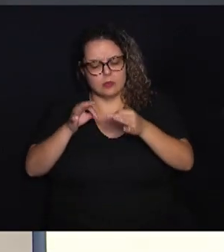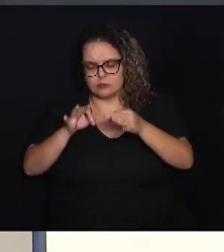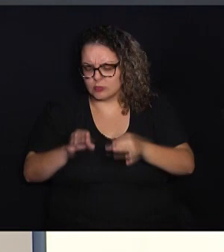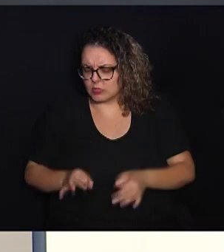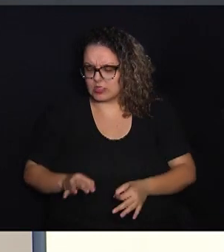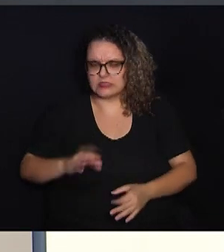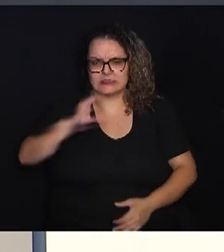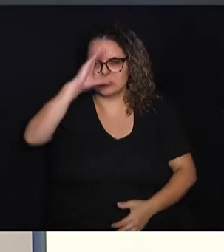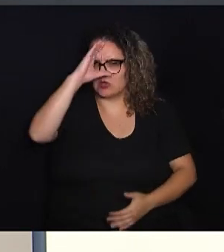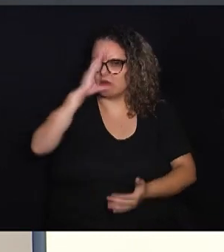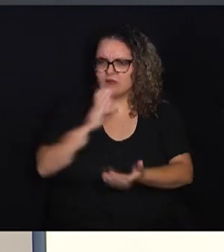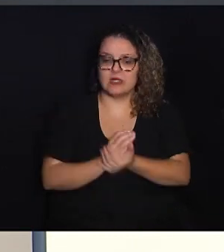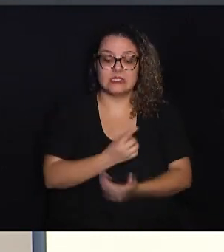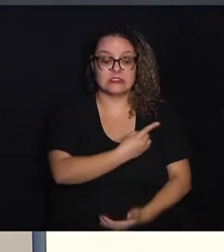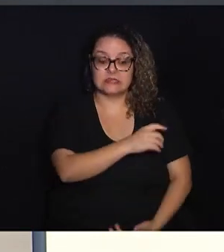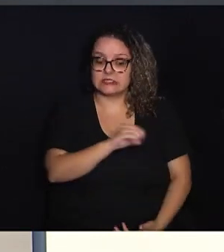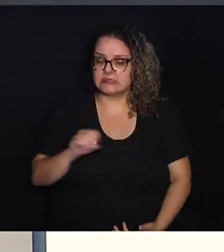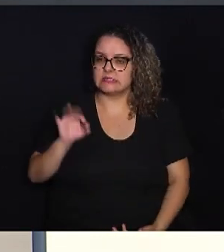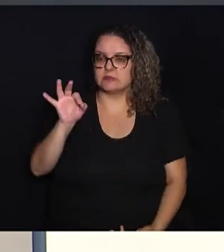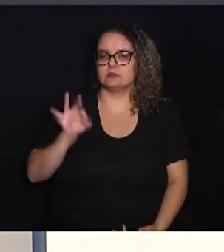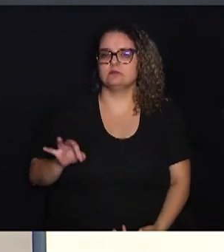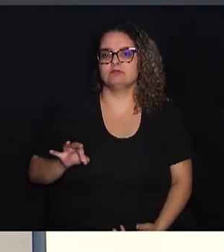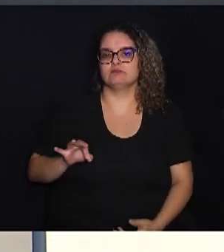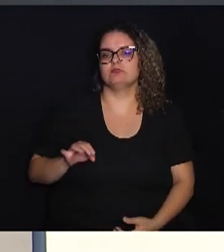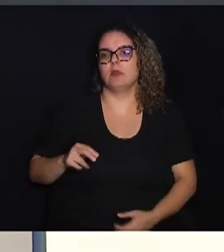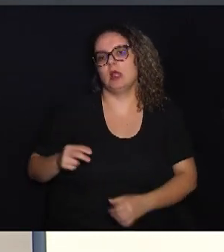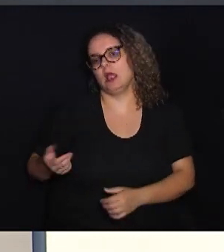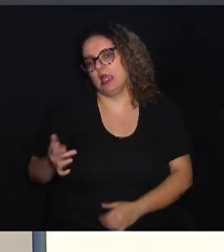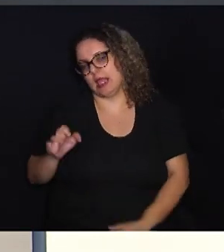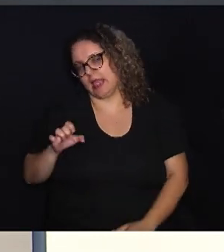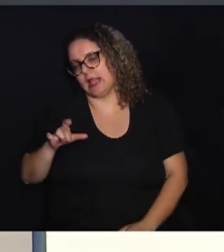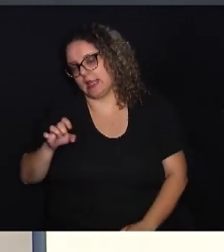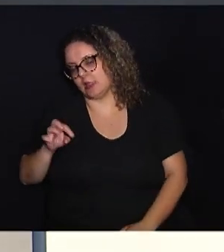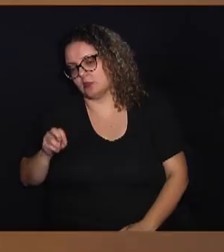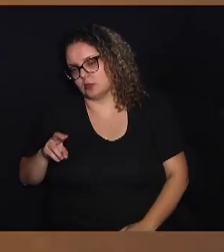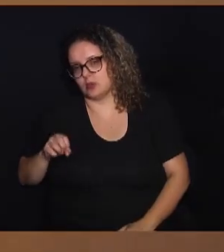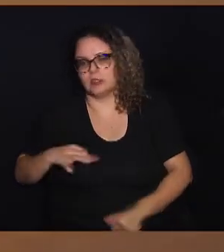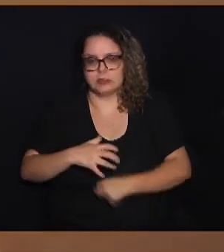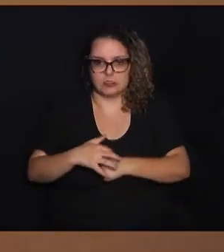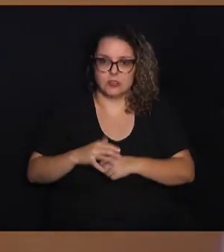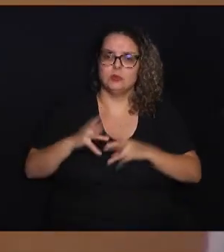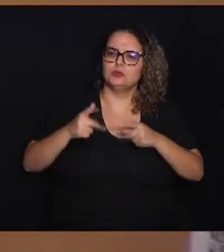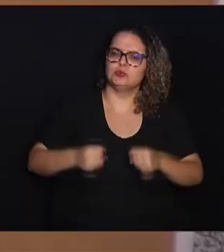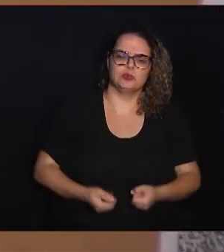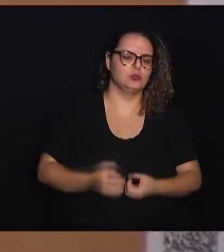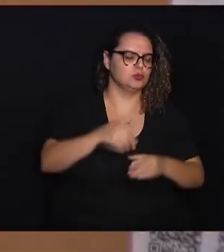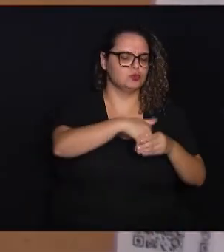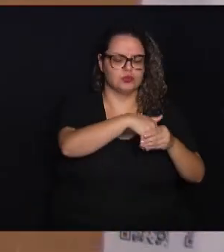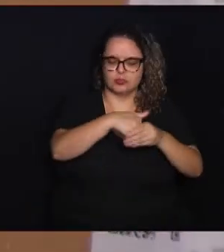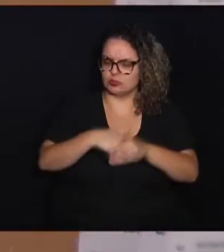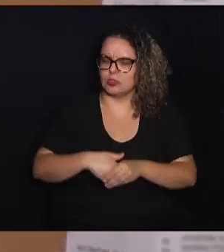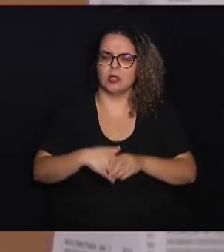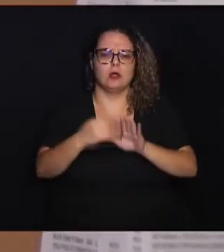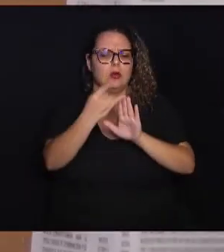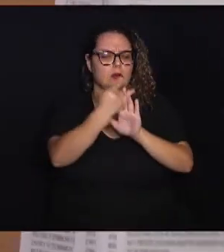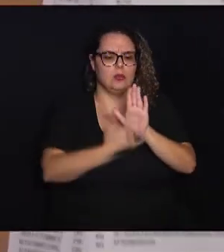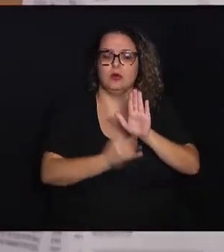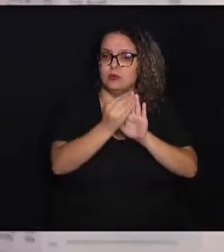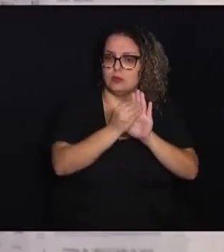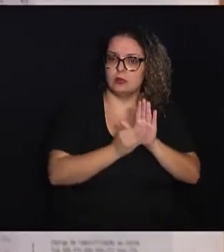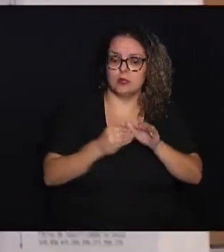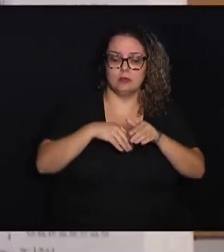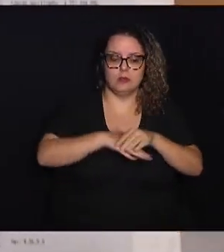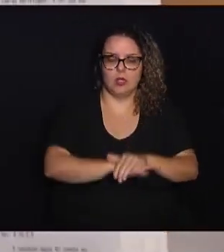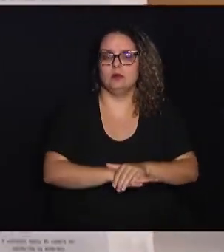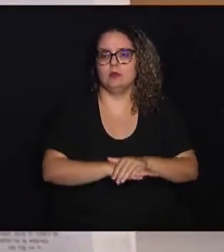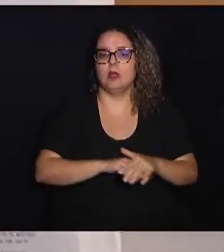100% eletrônica. Ao final da votação, todos os dados, todos os votos que foram digitados na urna, eles são salvos